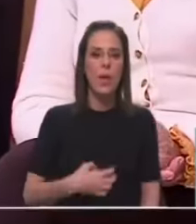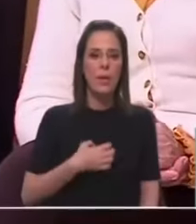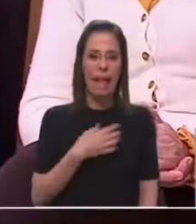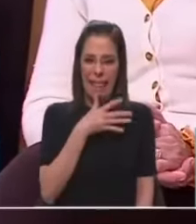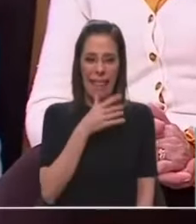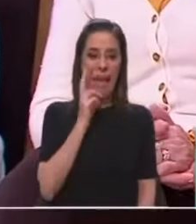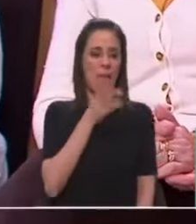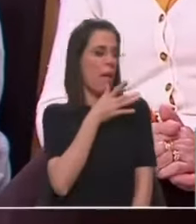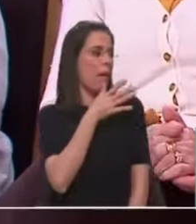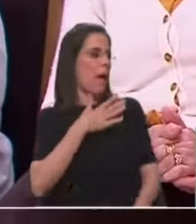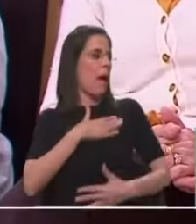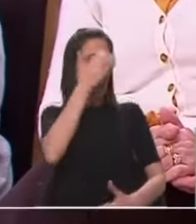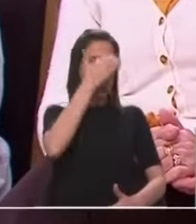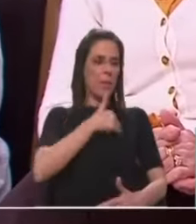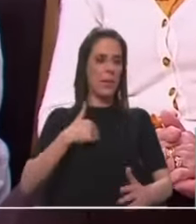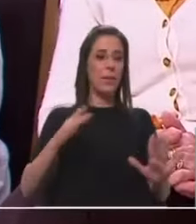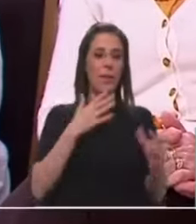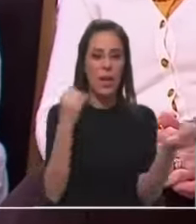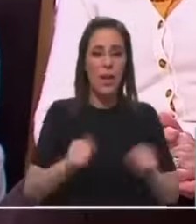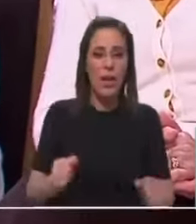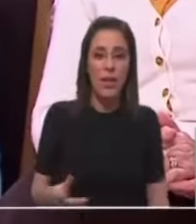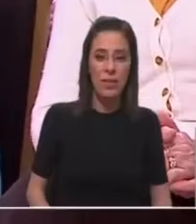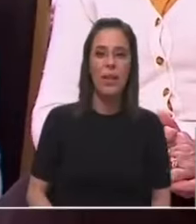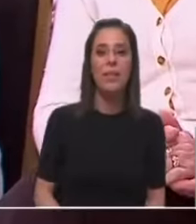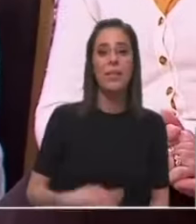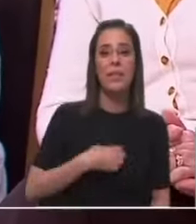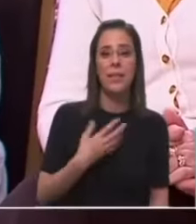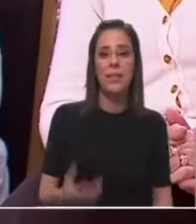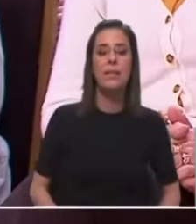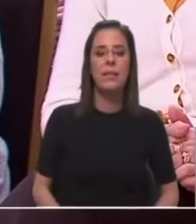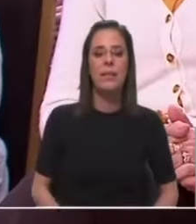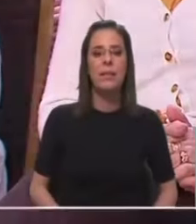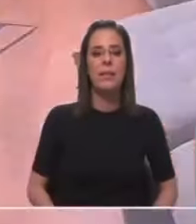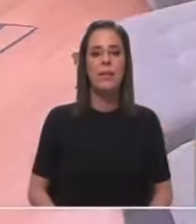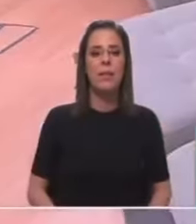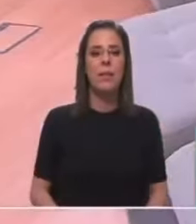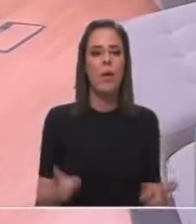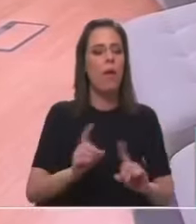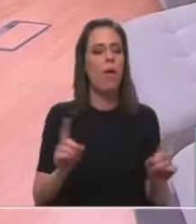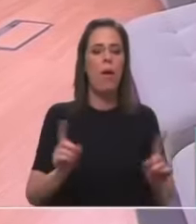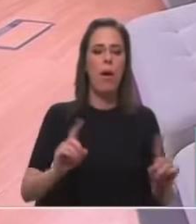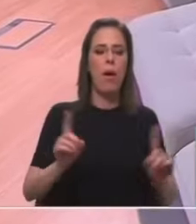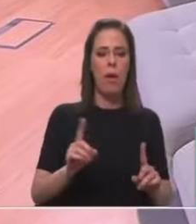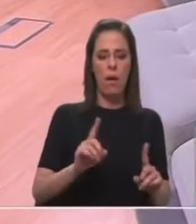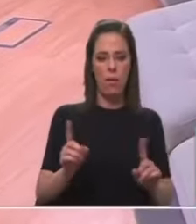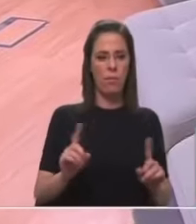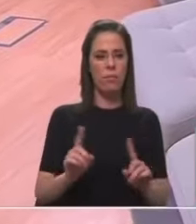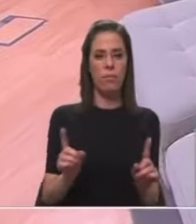isto. Ai, meu Deus, são dois homens. Ficaram nervosos, foi? Foi isso que sentiram? Não, não. Há aqui